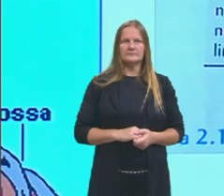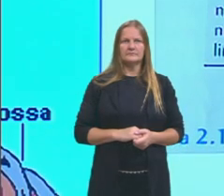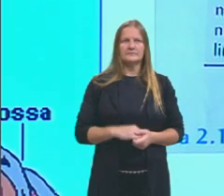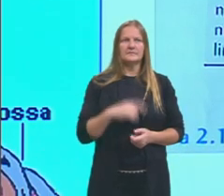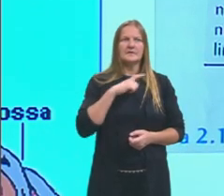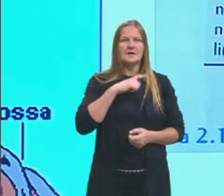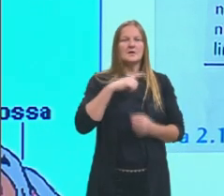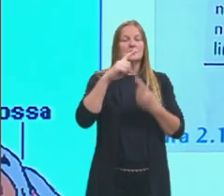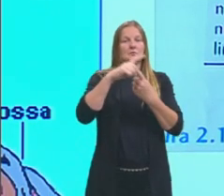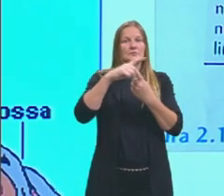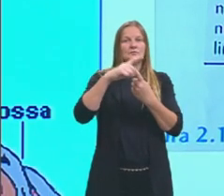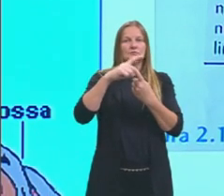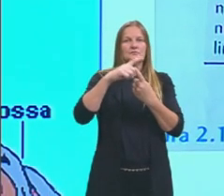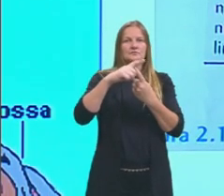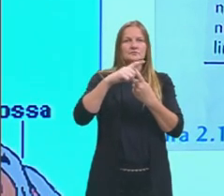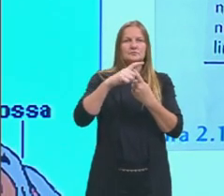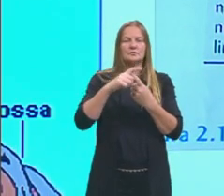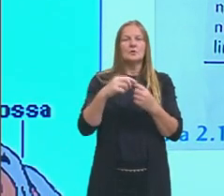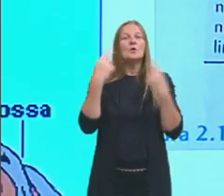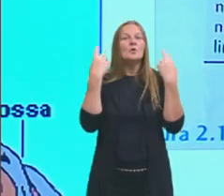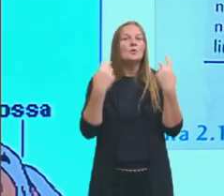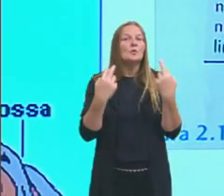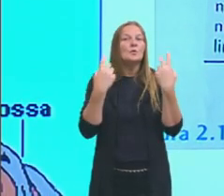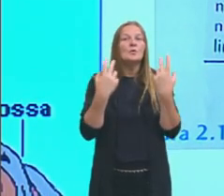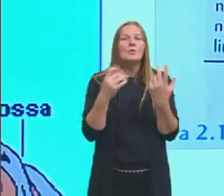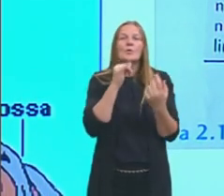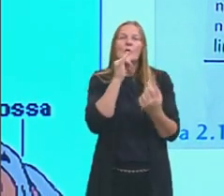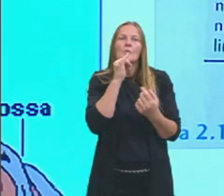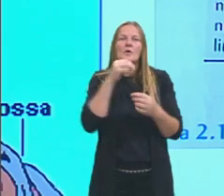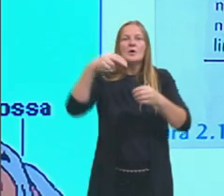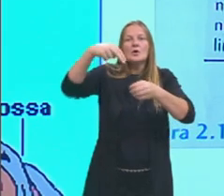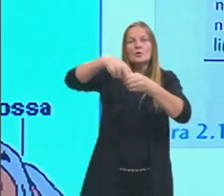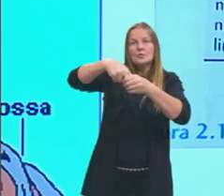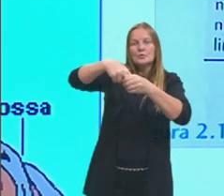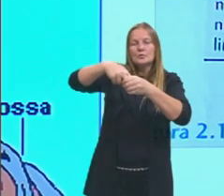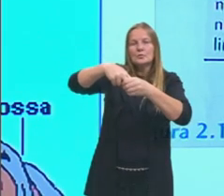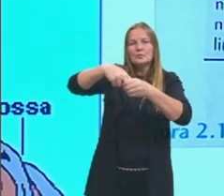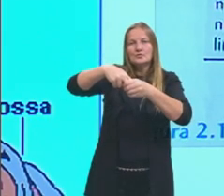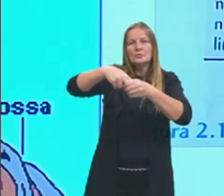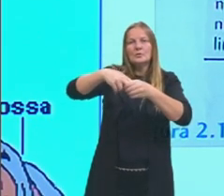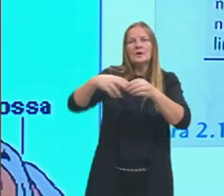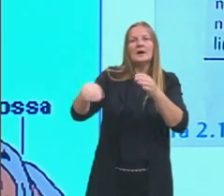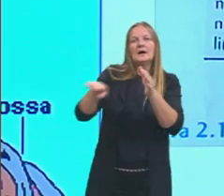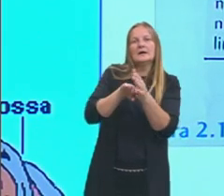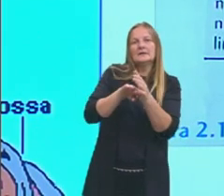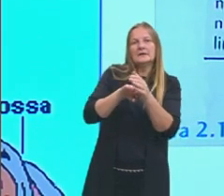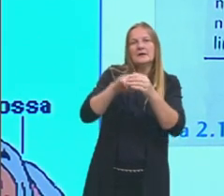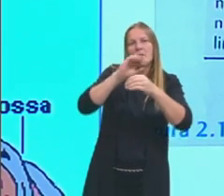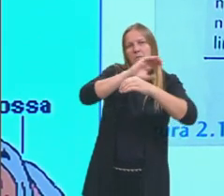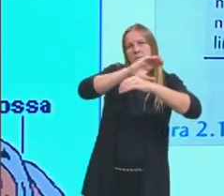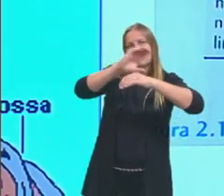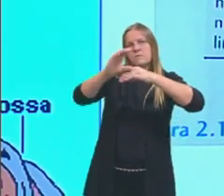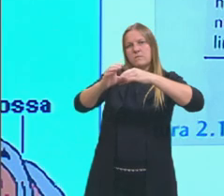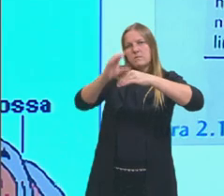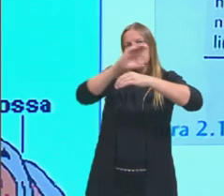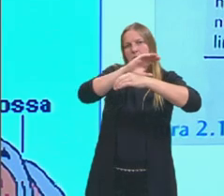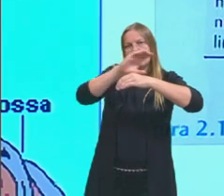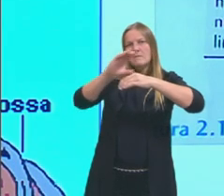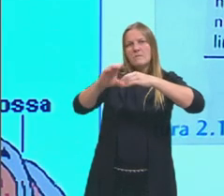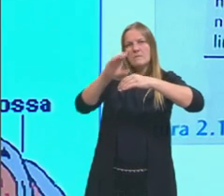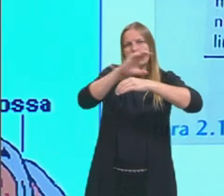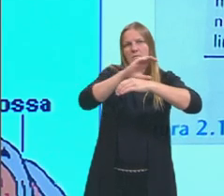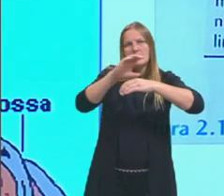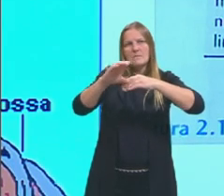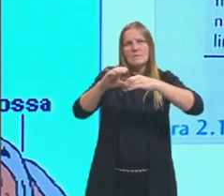no caso do do Normal né que seria do núcleo até a nossa camadinha externa né